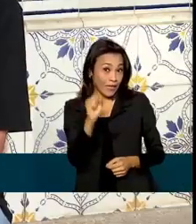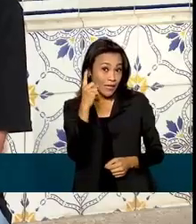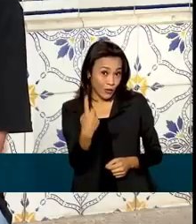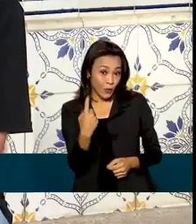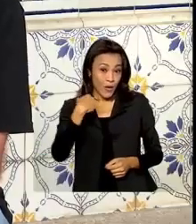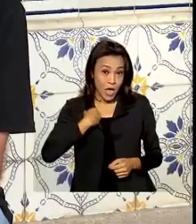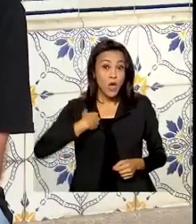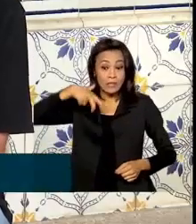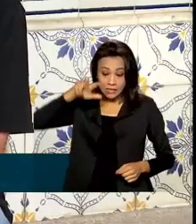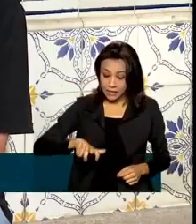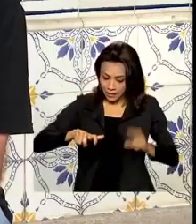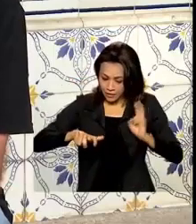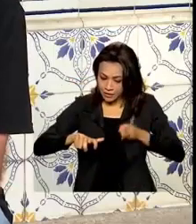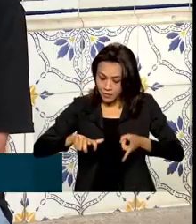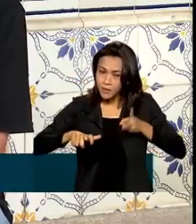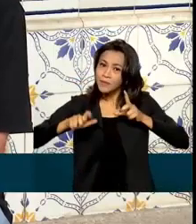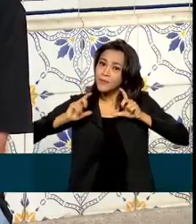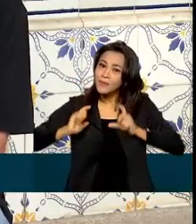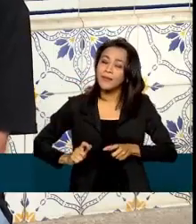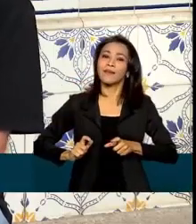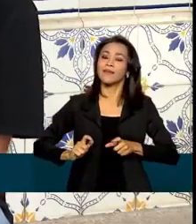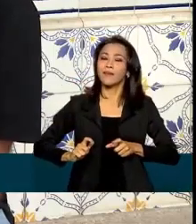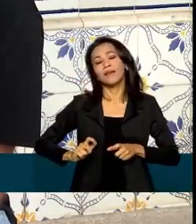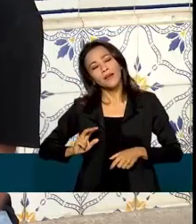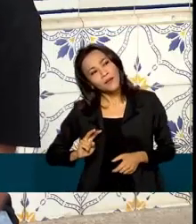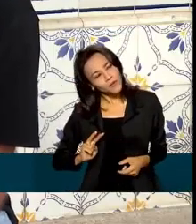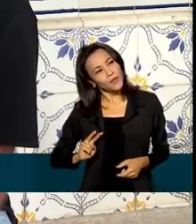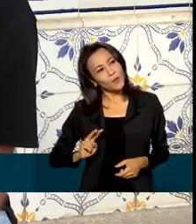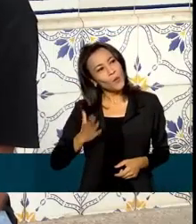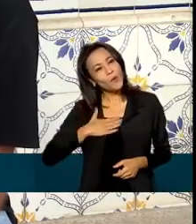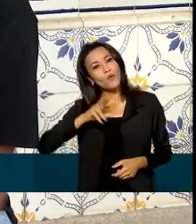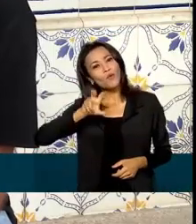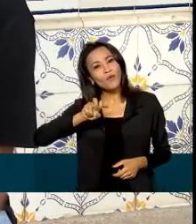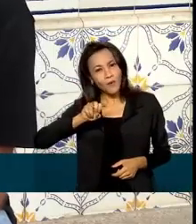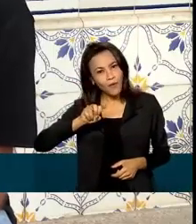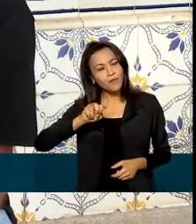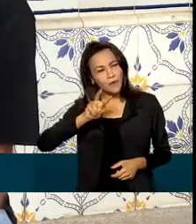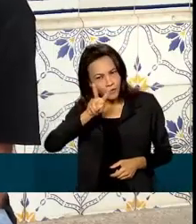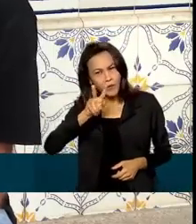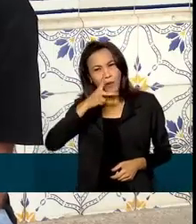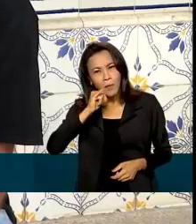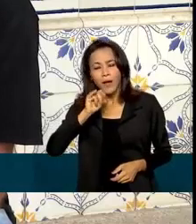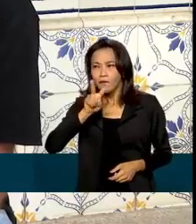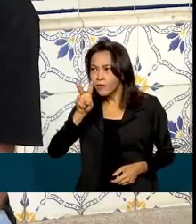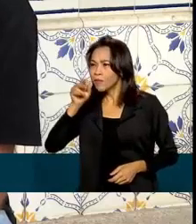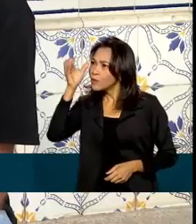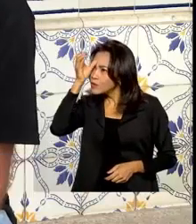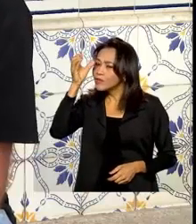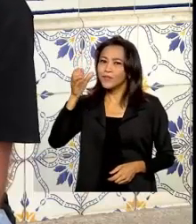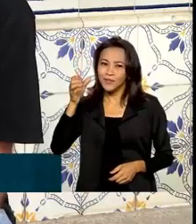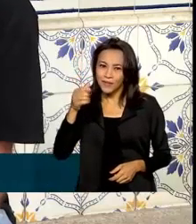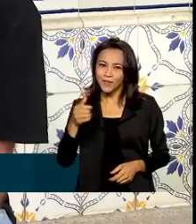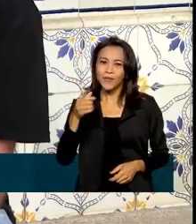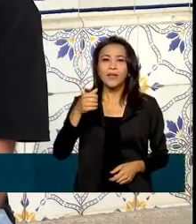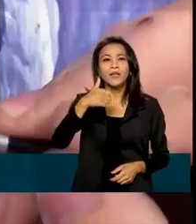lembro eu sentado aqui nesse mesmo local vendo o meu avô o meu pai e meu tio tá aqui tá